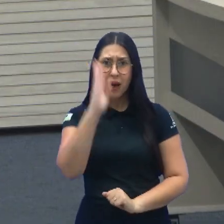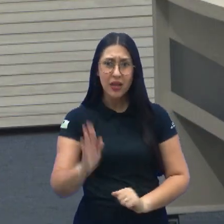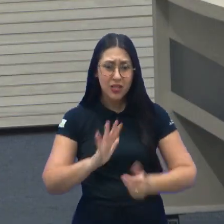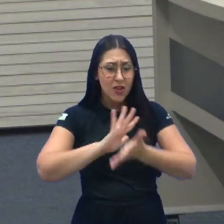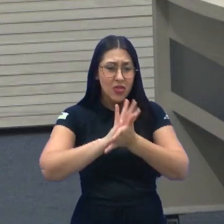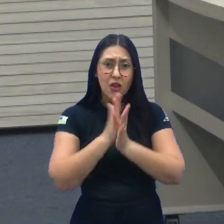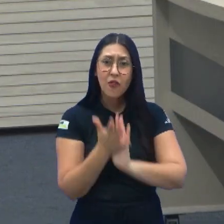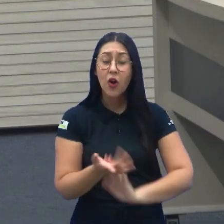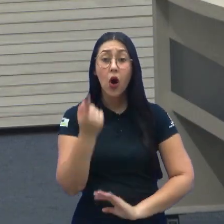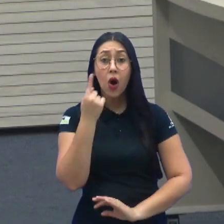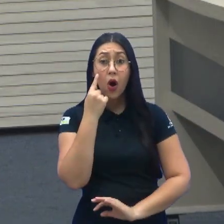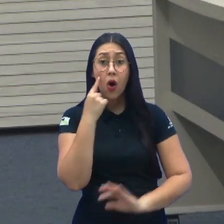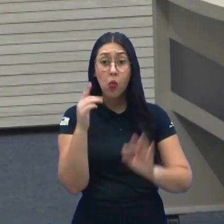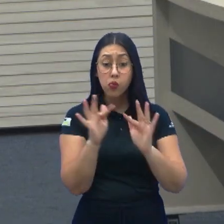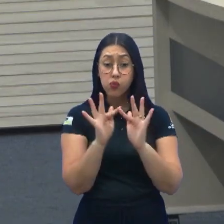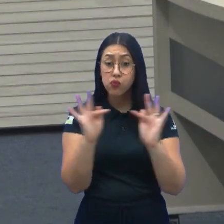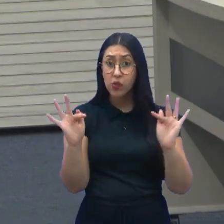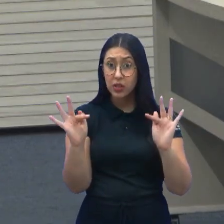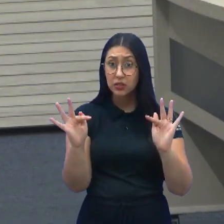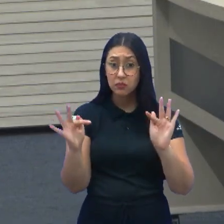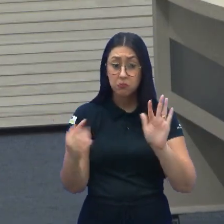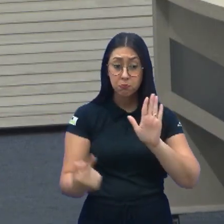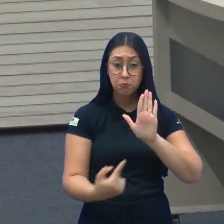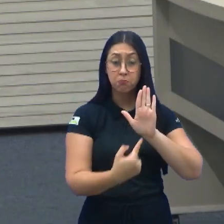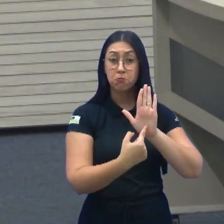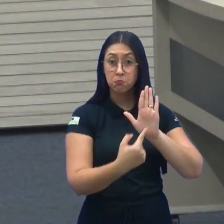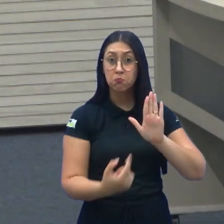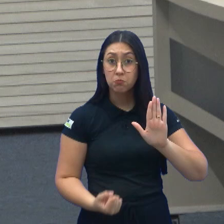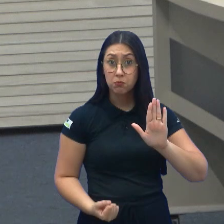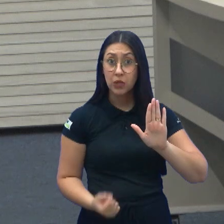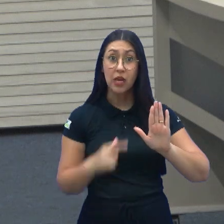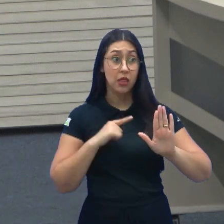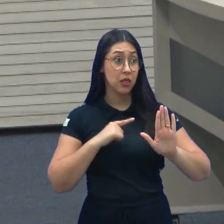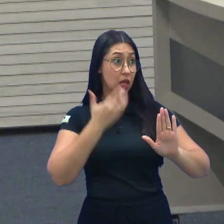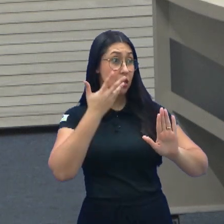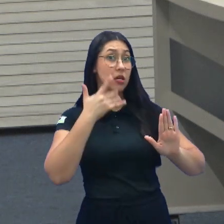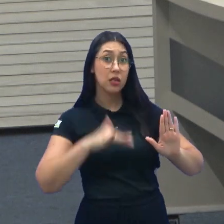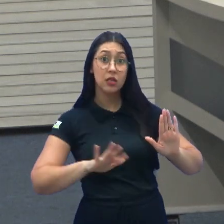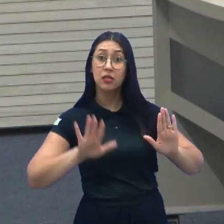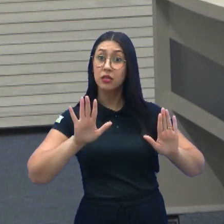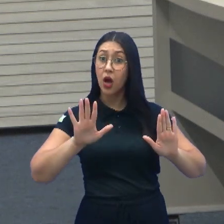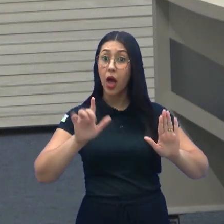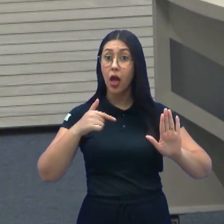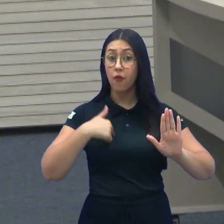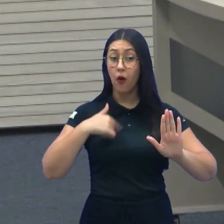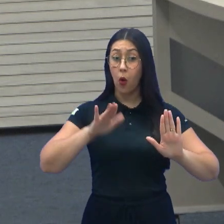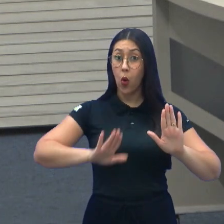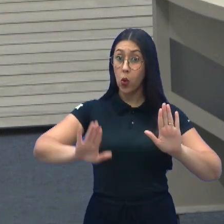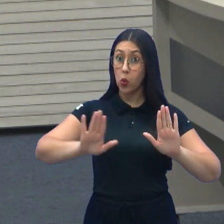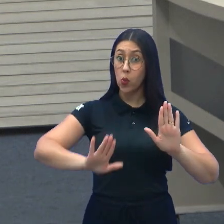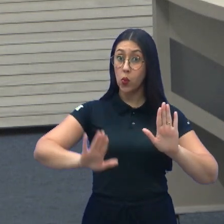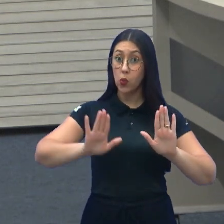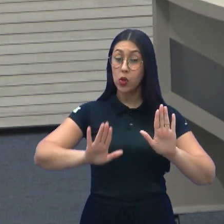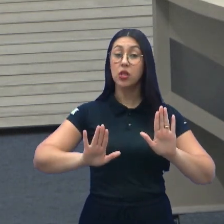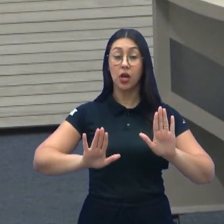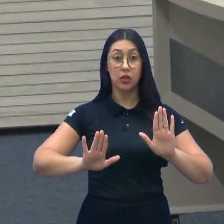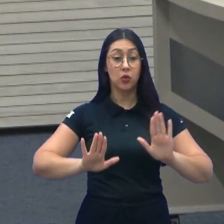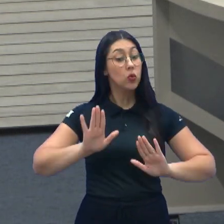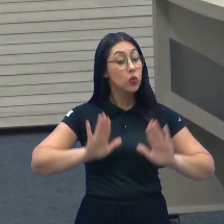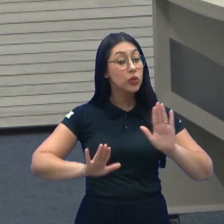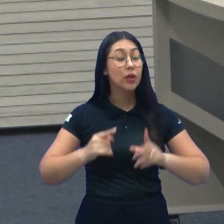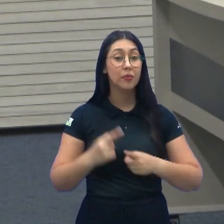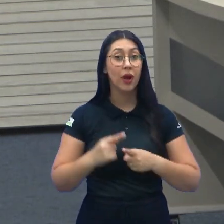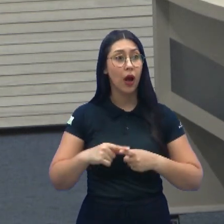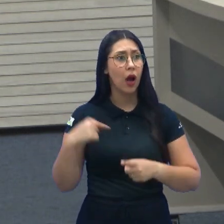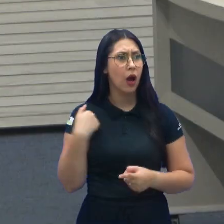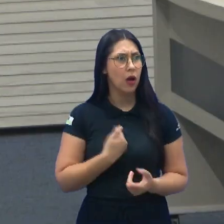frase que esse jornalista publicou aqui, ó. E tem crianças aqui, eu vou até ponderar aqui, porque tem crianças aqui, e assim, a gente fica surpreso,